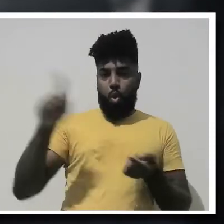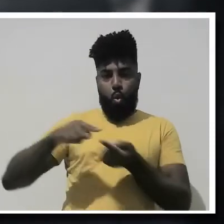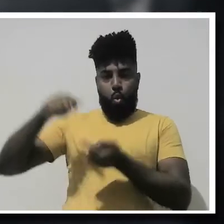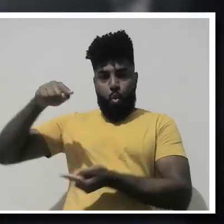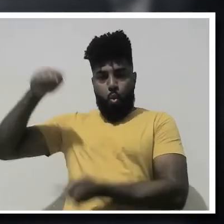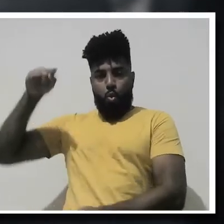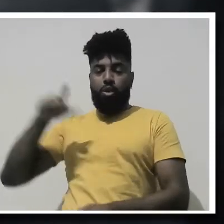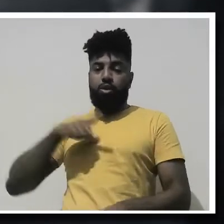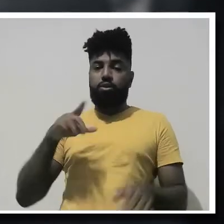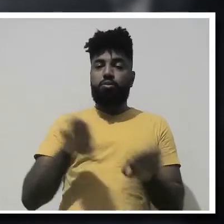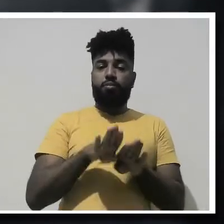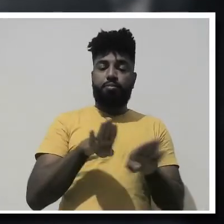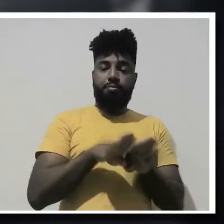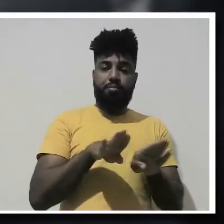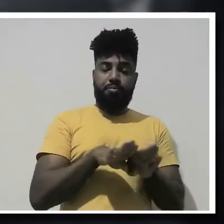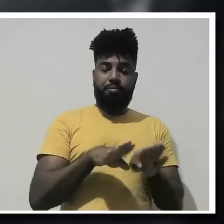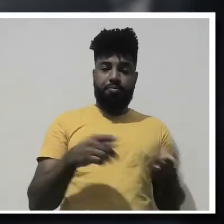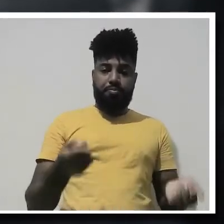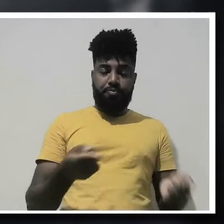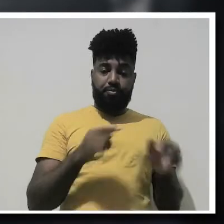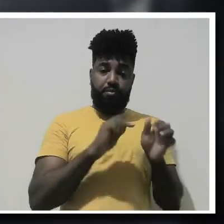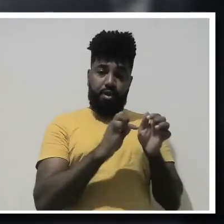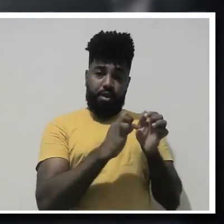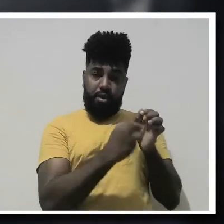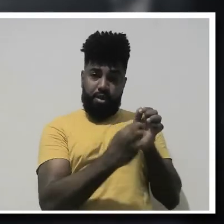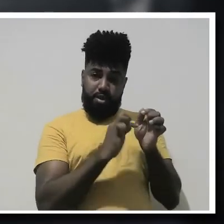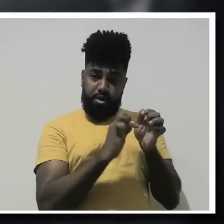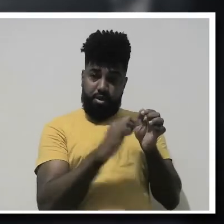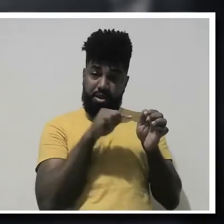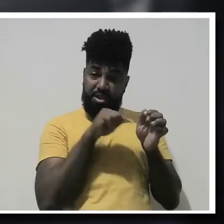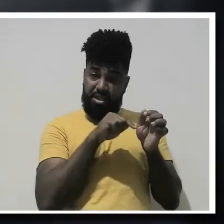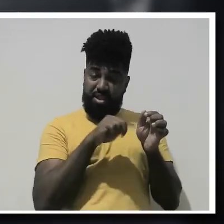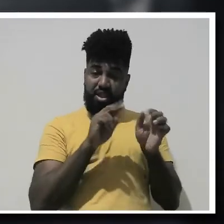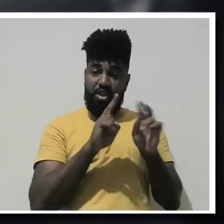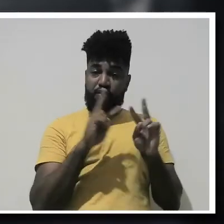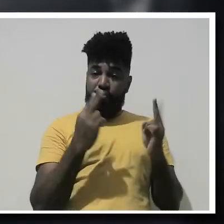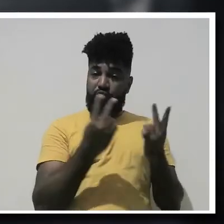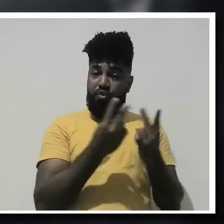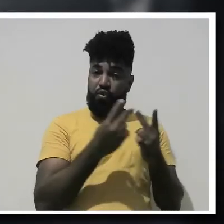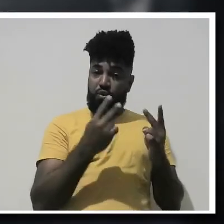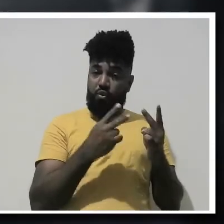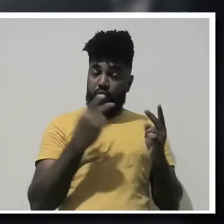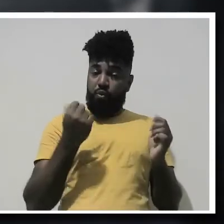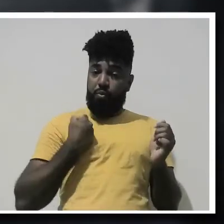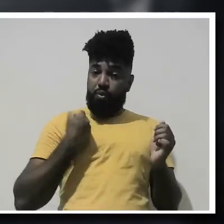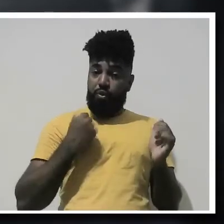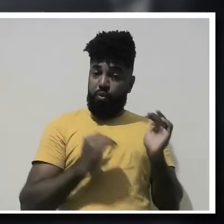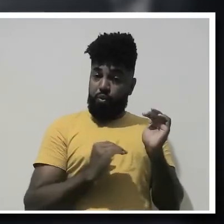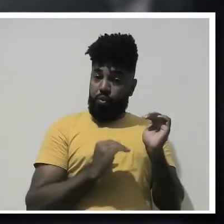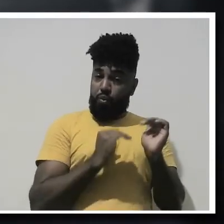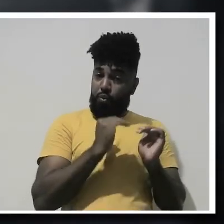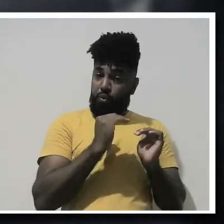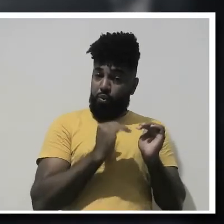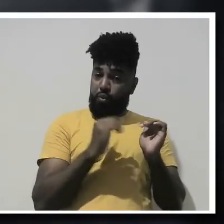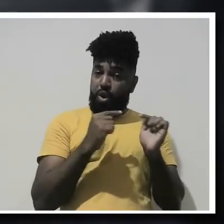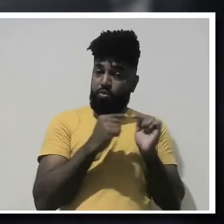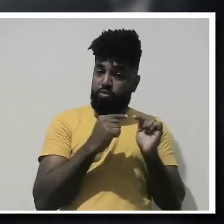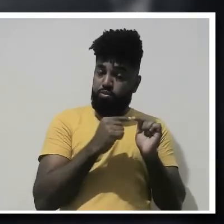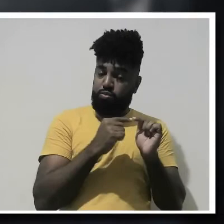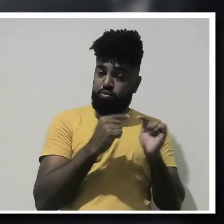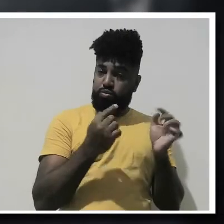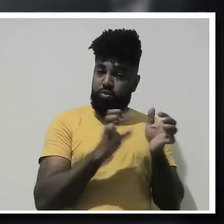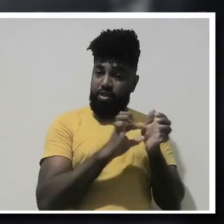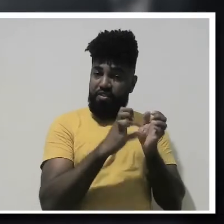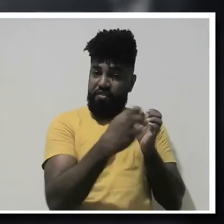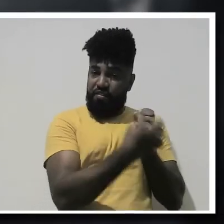volume real dele é um bem próximo desse que está escrito. Mas em geral ele é um pouquinho maior ou menor do que isso. Por isso que esse volume escrito no frasco é chamado